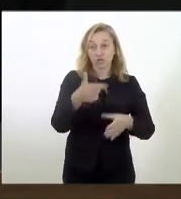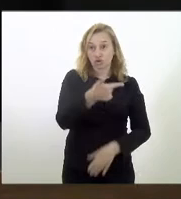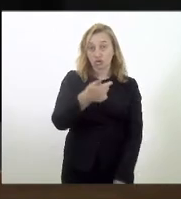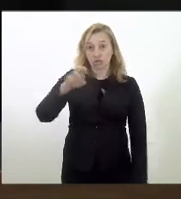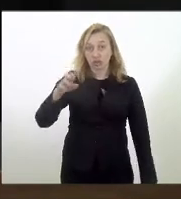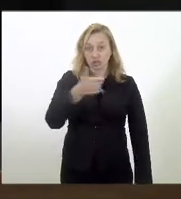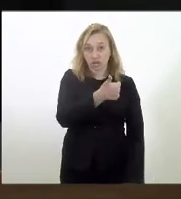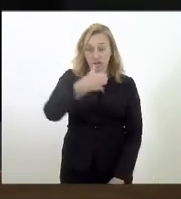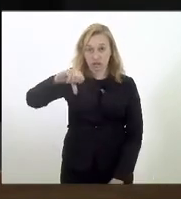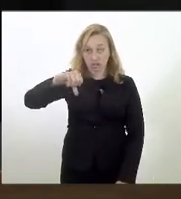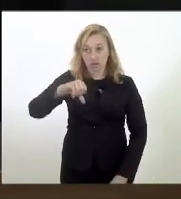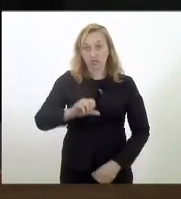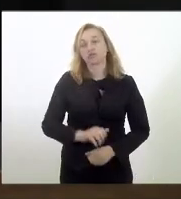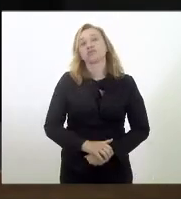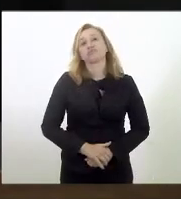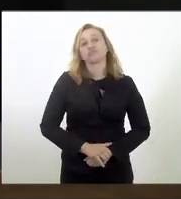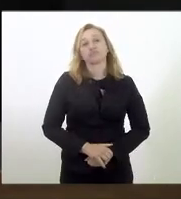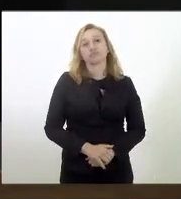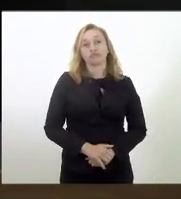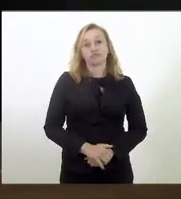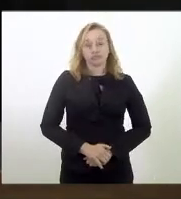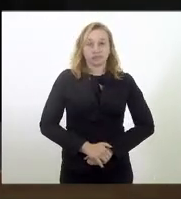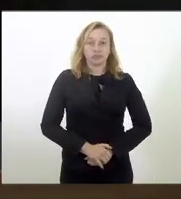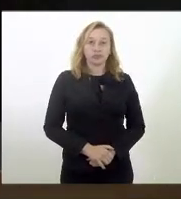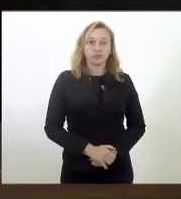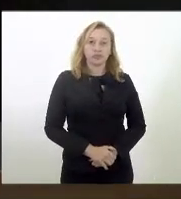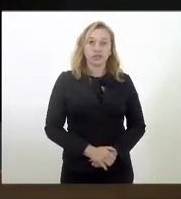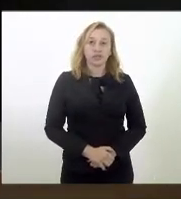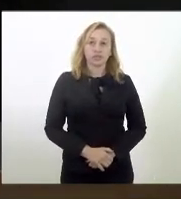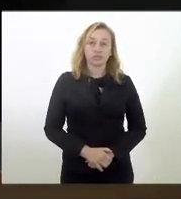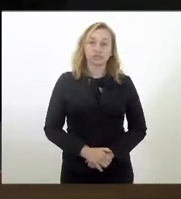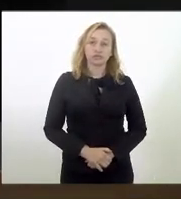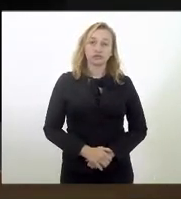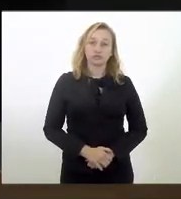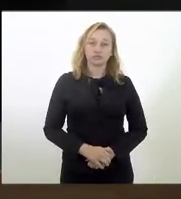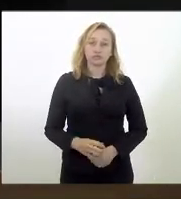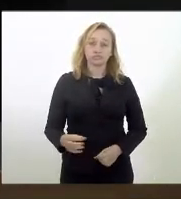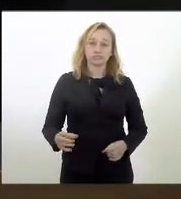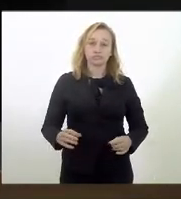2015-19 adquiriu esse prédio.